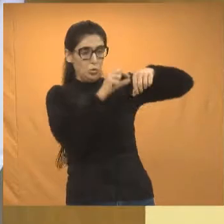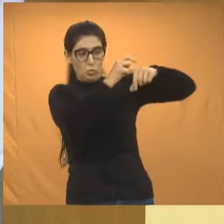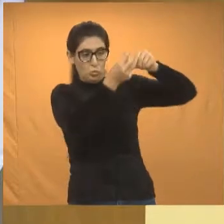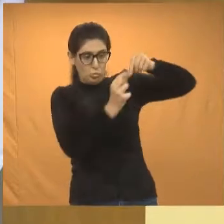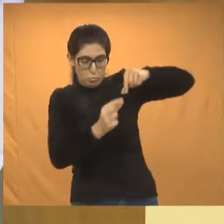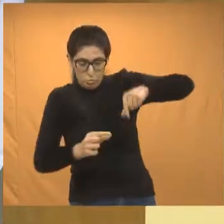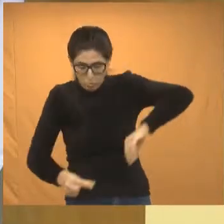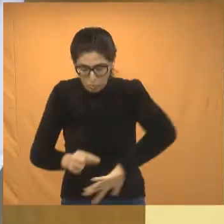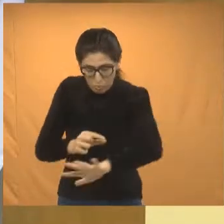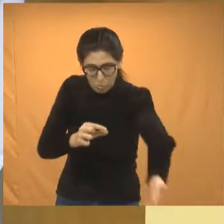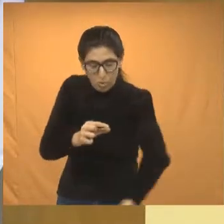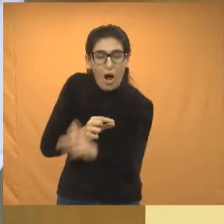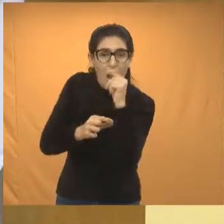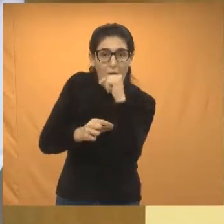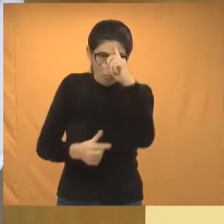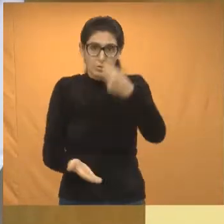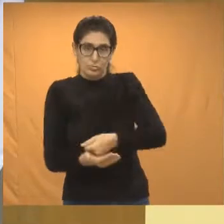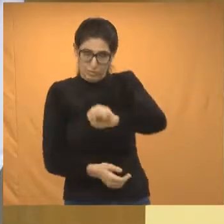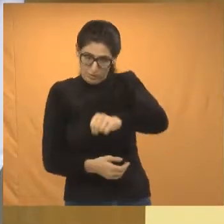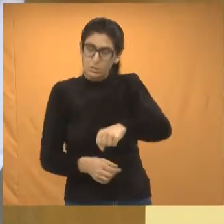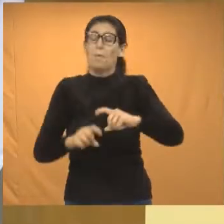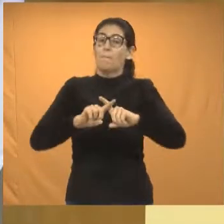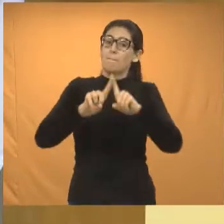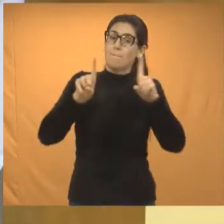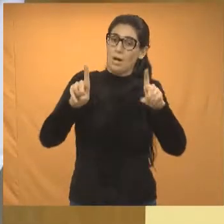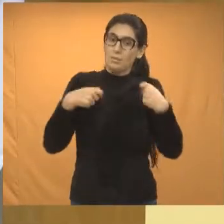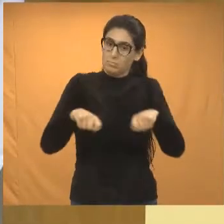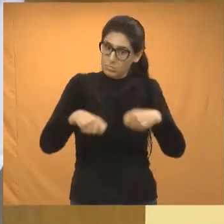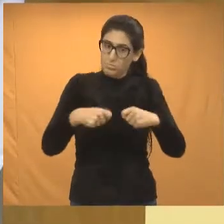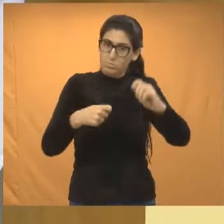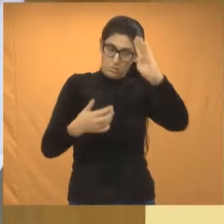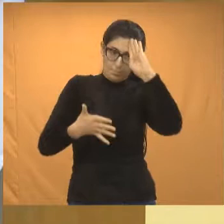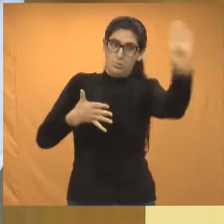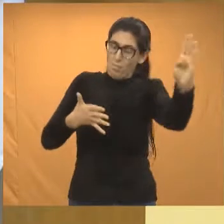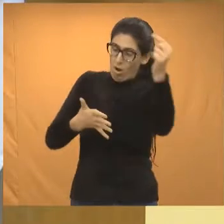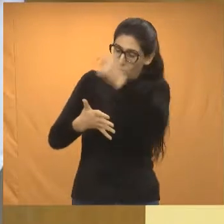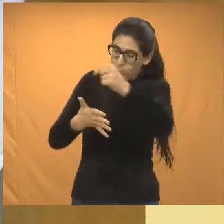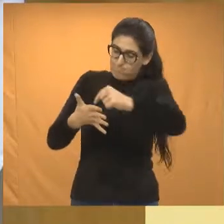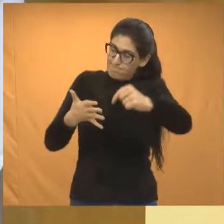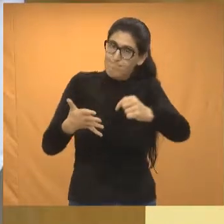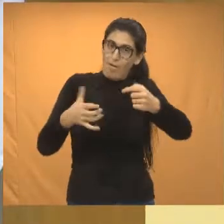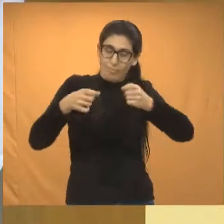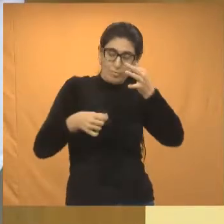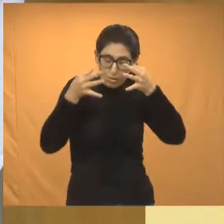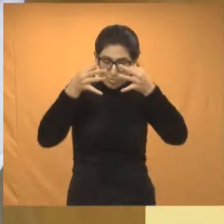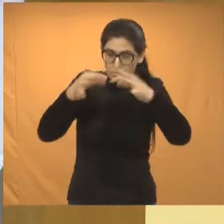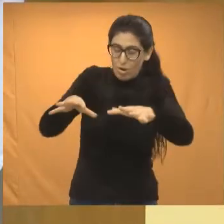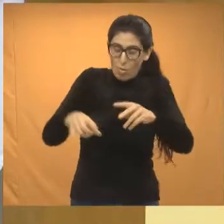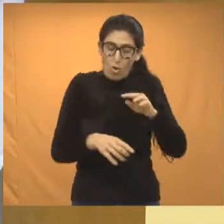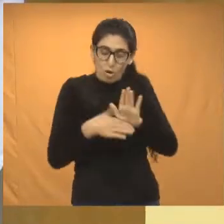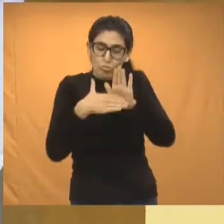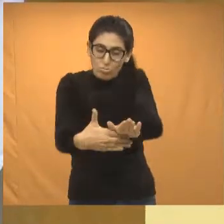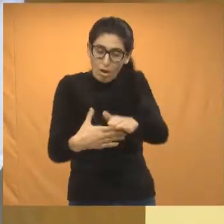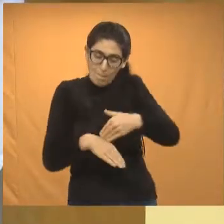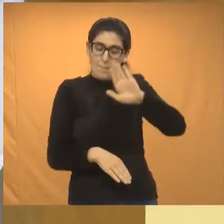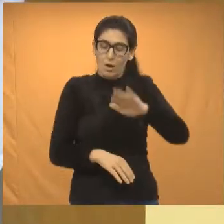são mais, que estão assim, que precisam de uma atenção maior. Que nem, por exemplo, a gente está vendo a